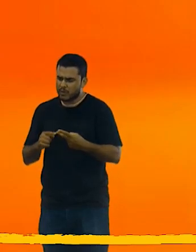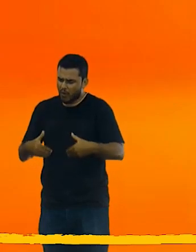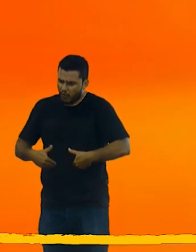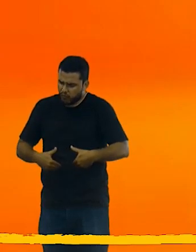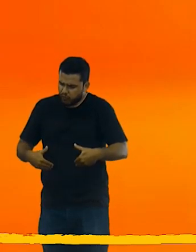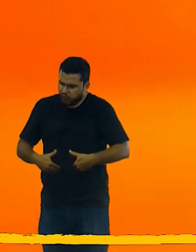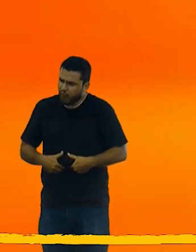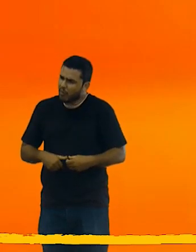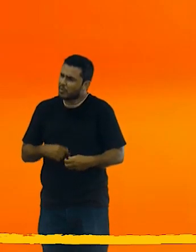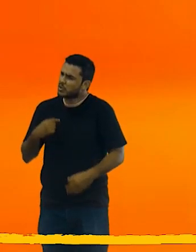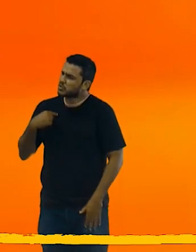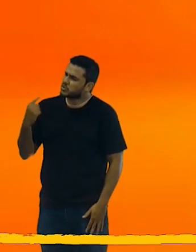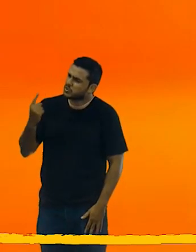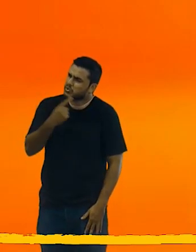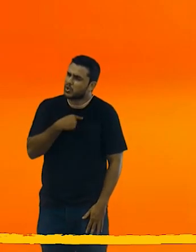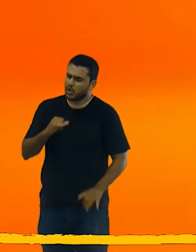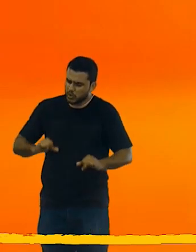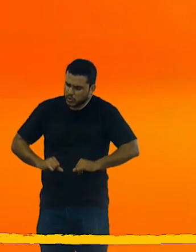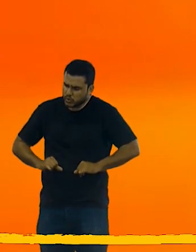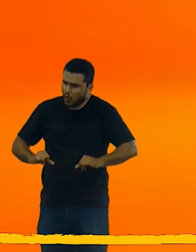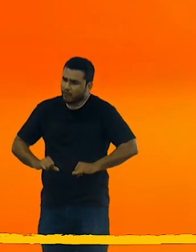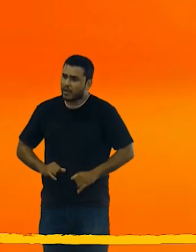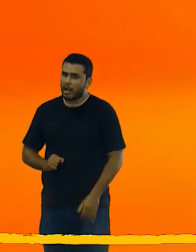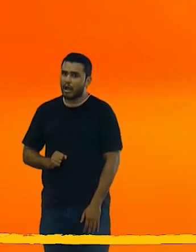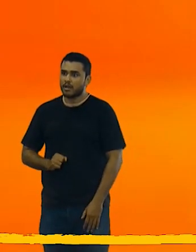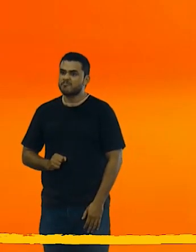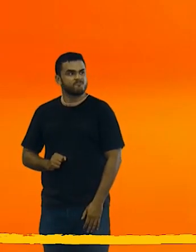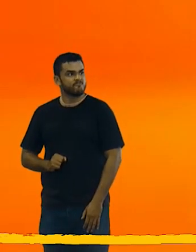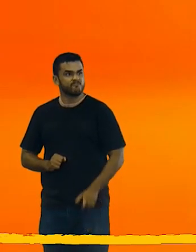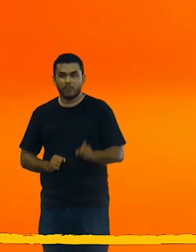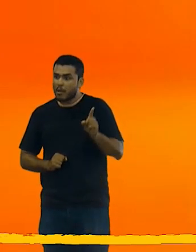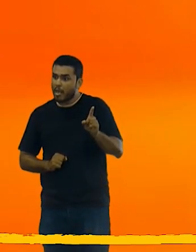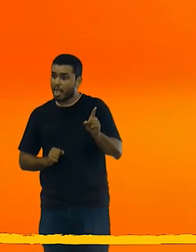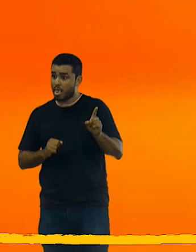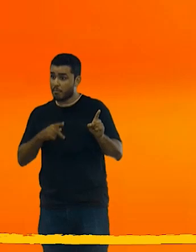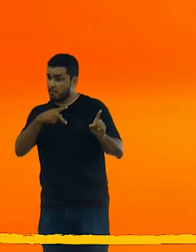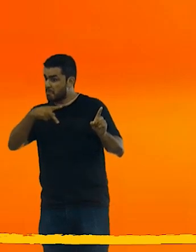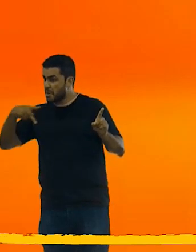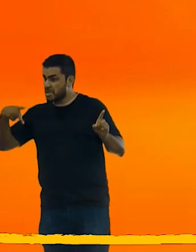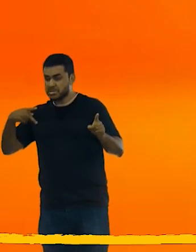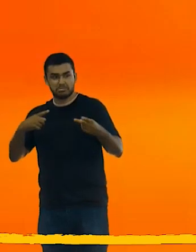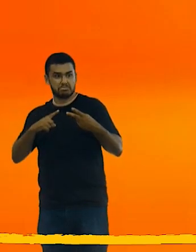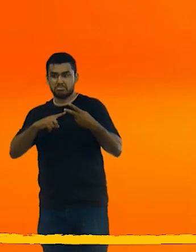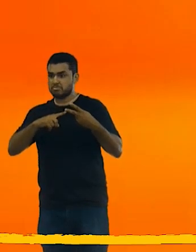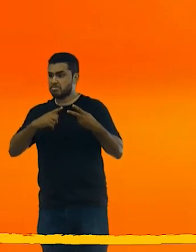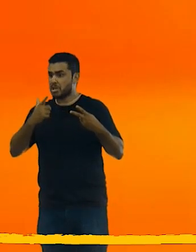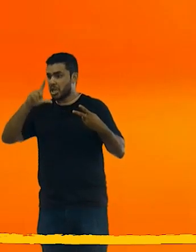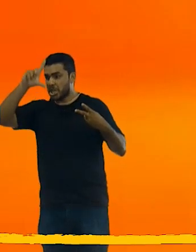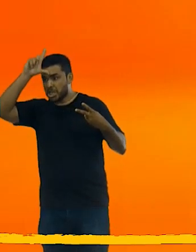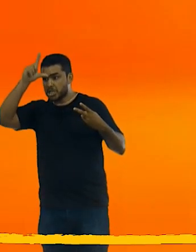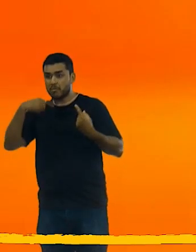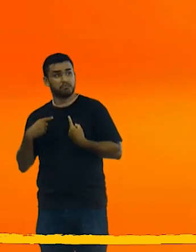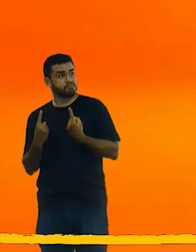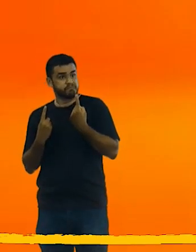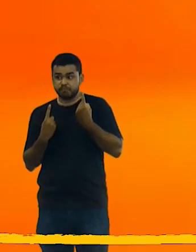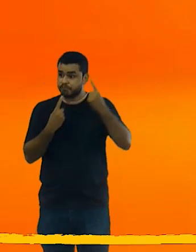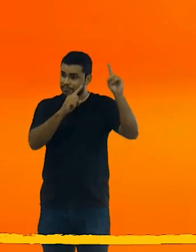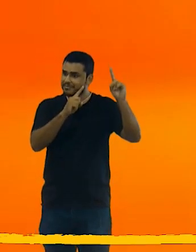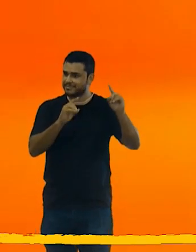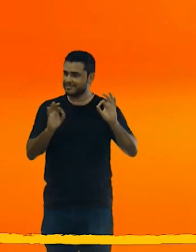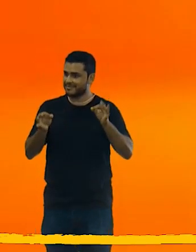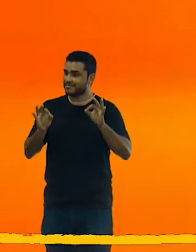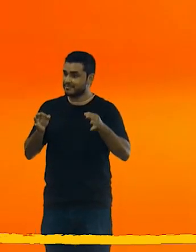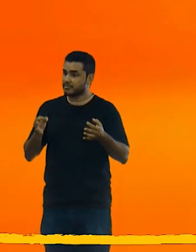fome. Quando a Segunda Guerra Mundial termina, além da América Latina, a situação africana, ela fica